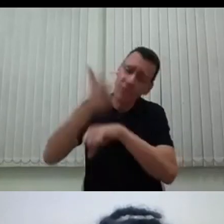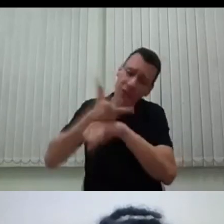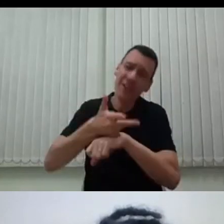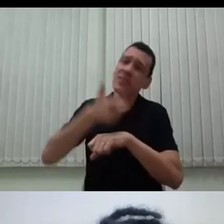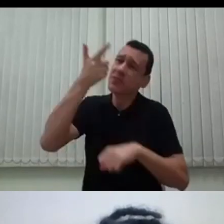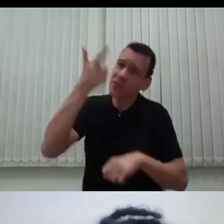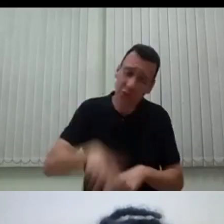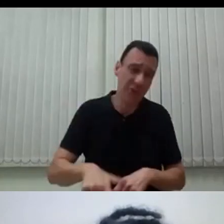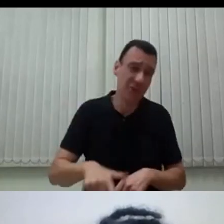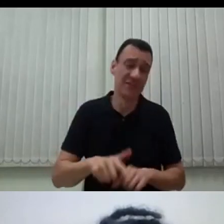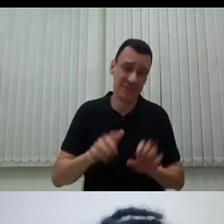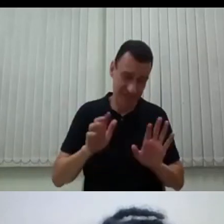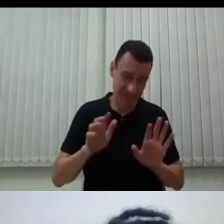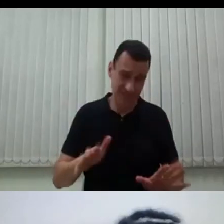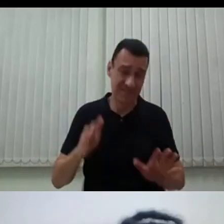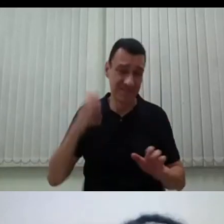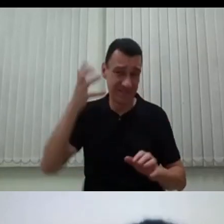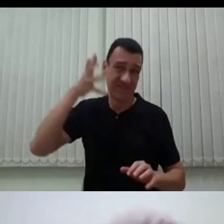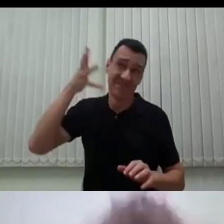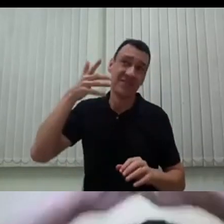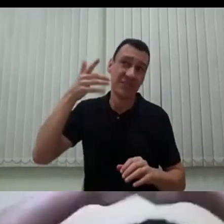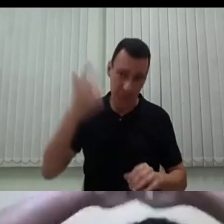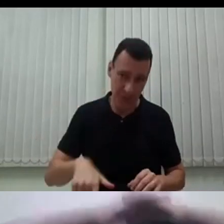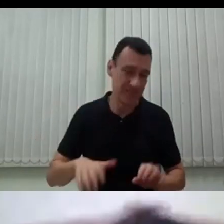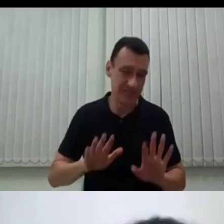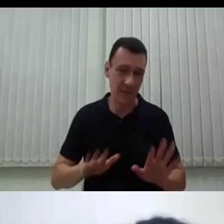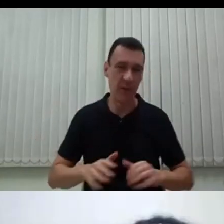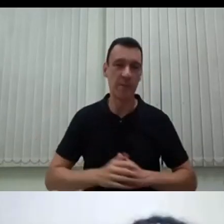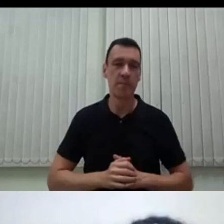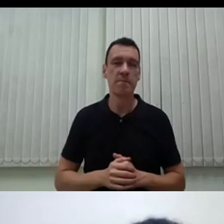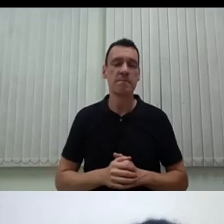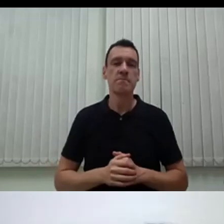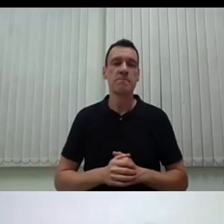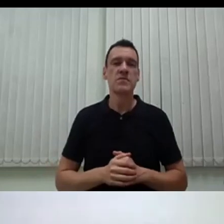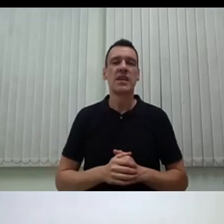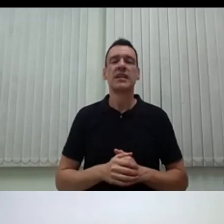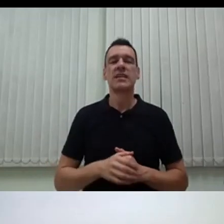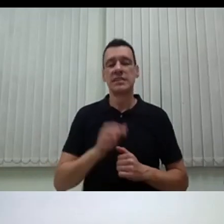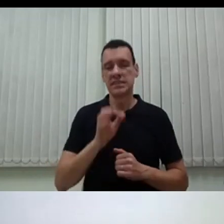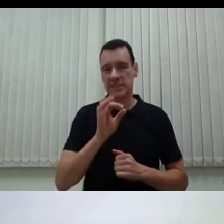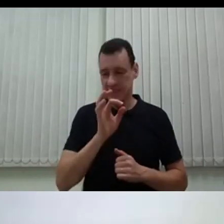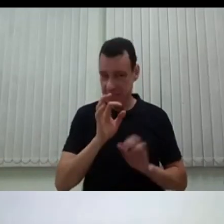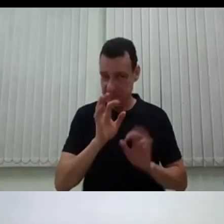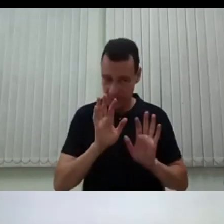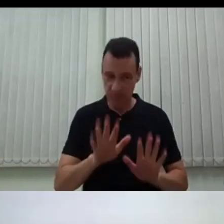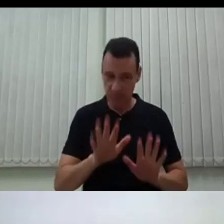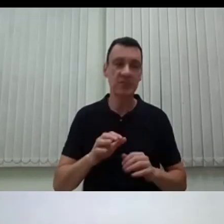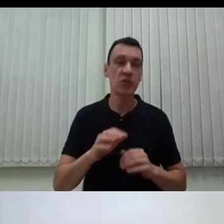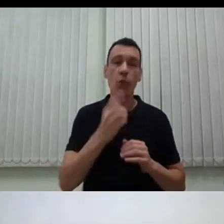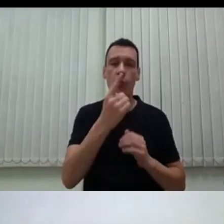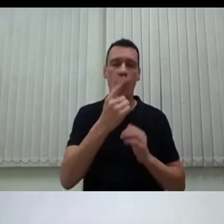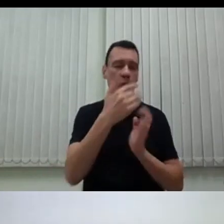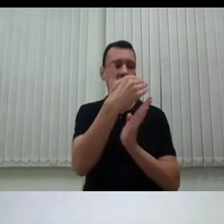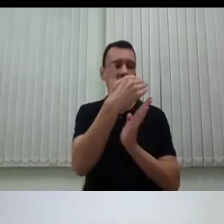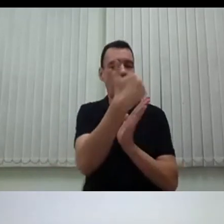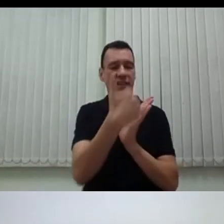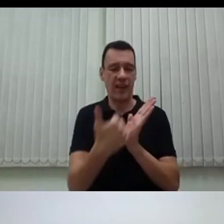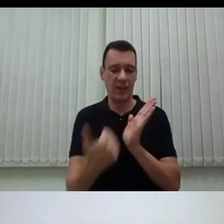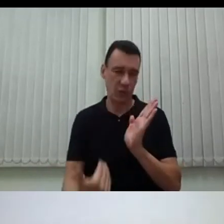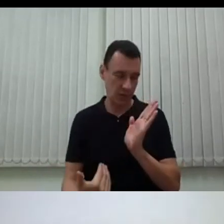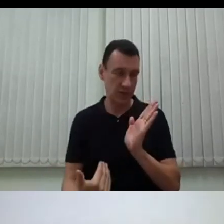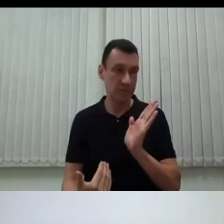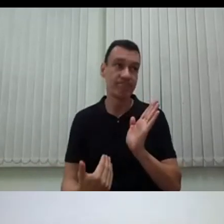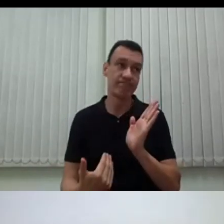Olha, é difícil dizer assim, um catálogo, mas eu acho que tem alguns caminhos. Eu acho que foi a própria Francilene